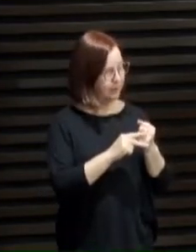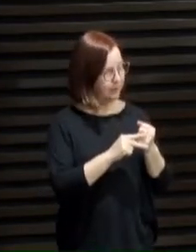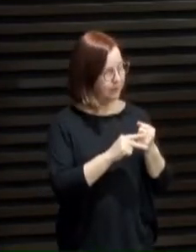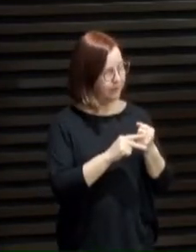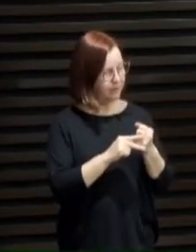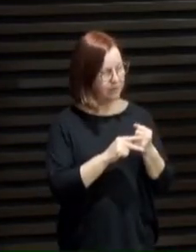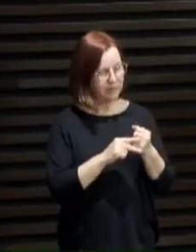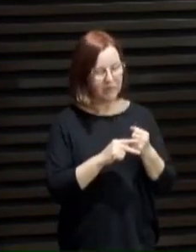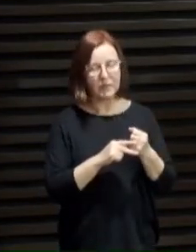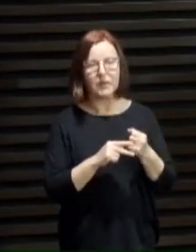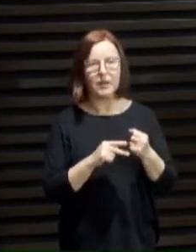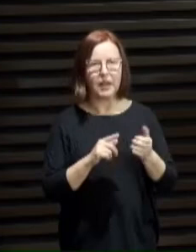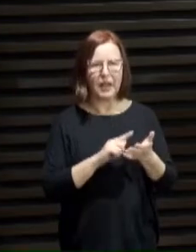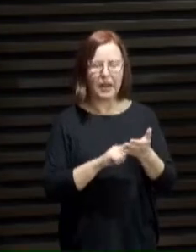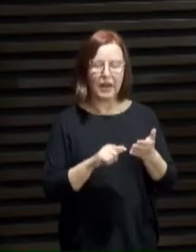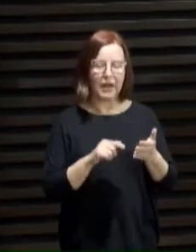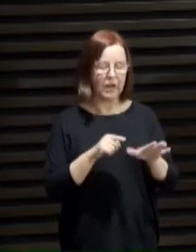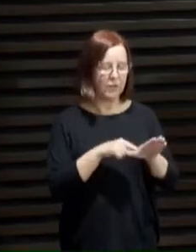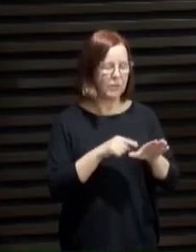mundo.